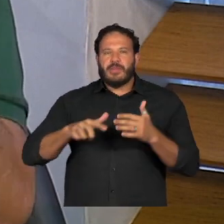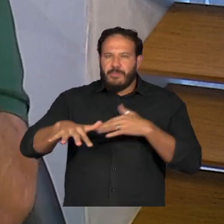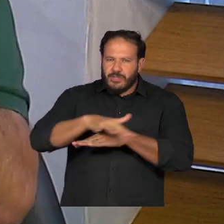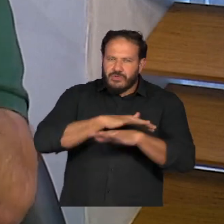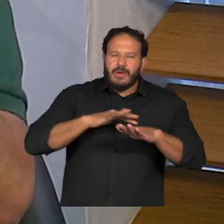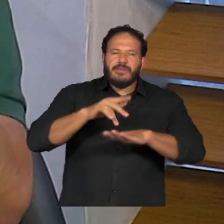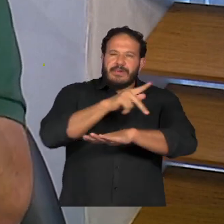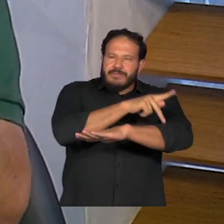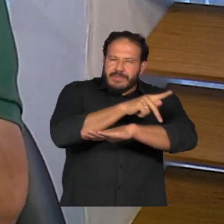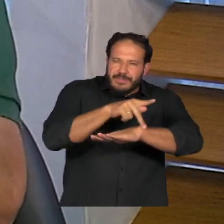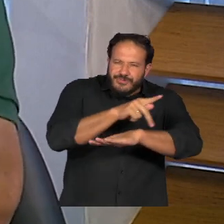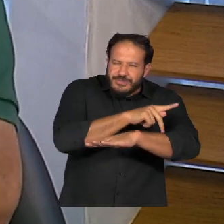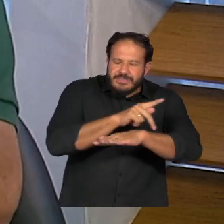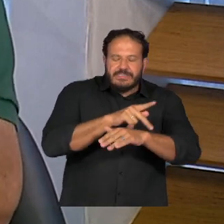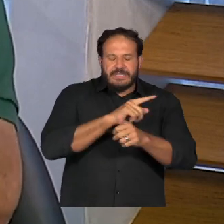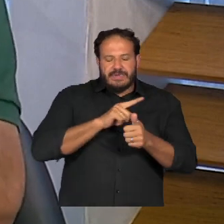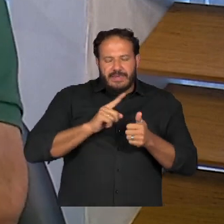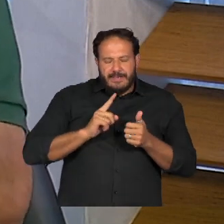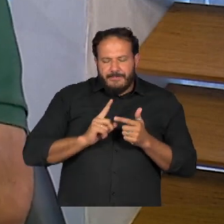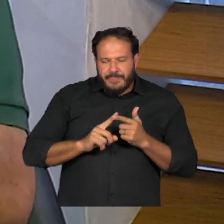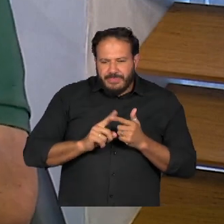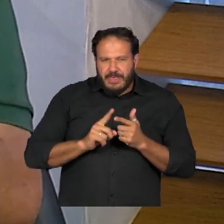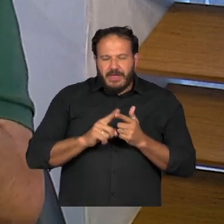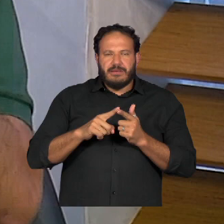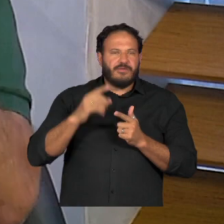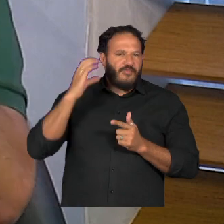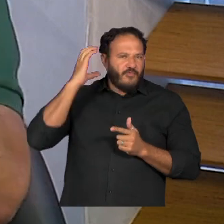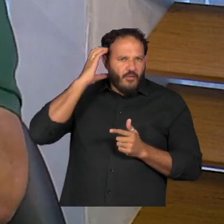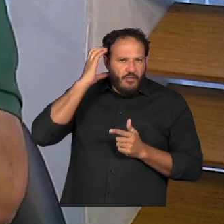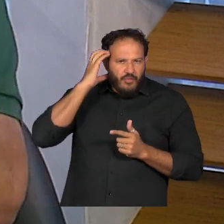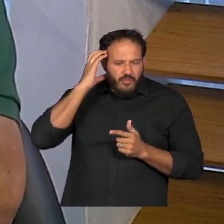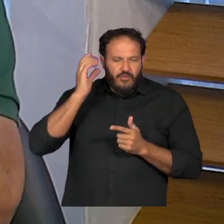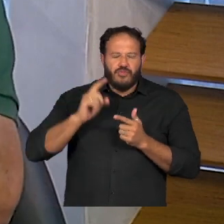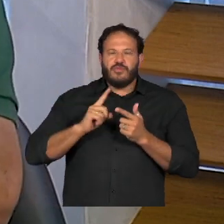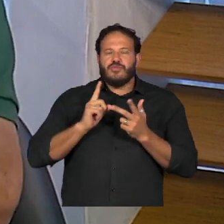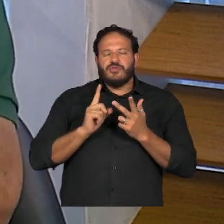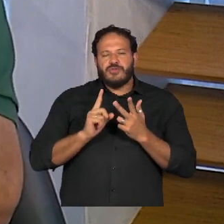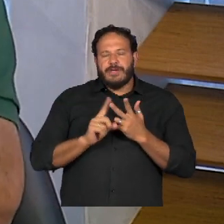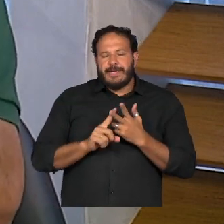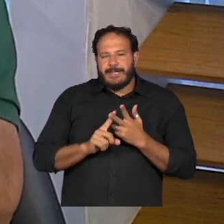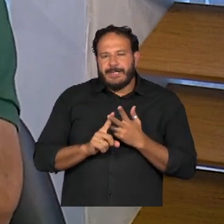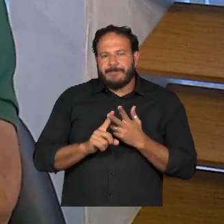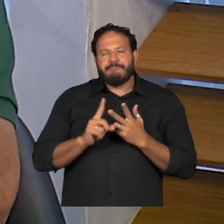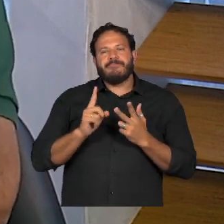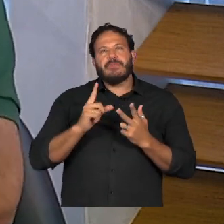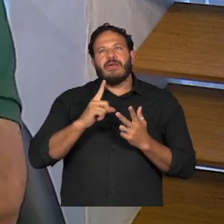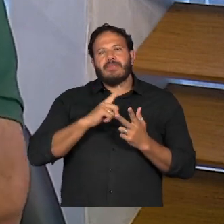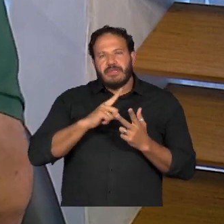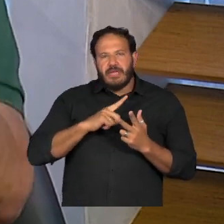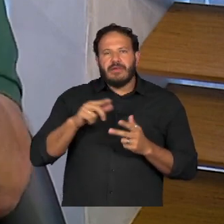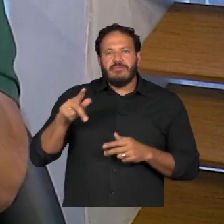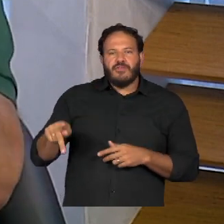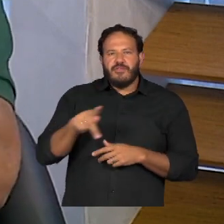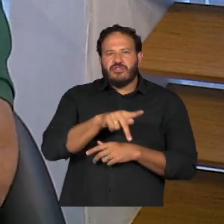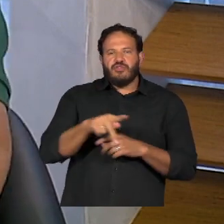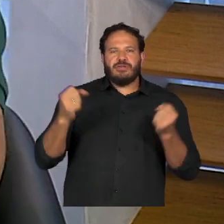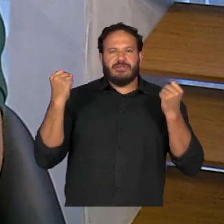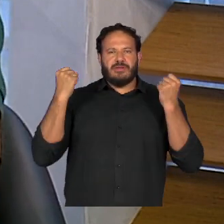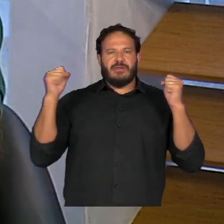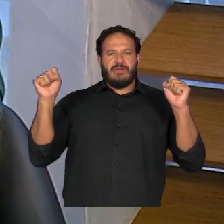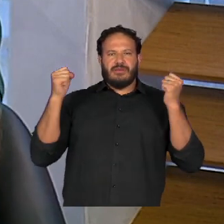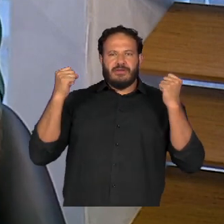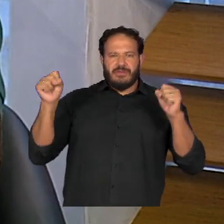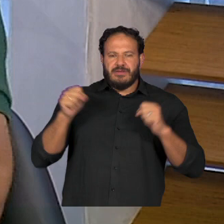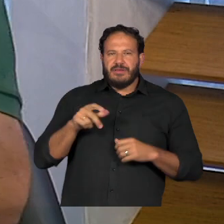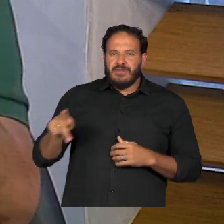pedagogia nós temos lá fonodiólogo nós temos eh professor de educação física temos